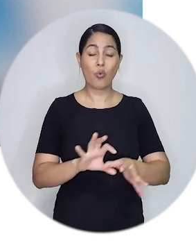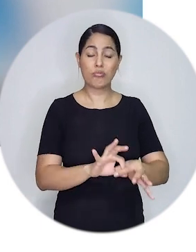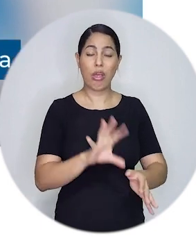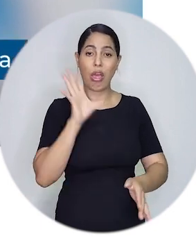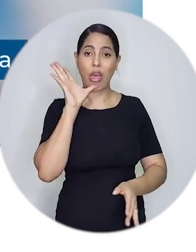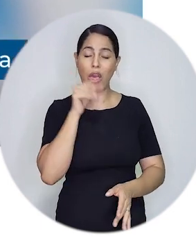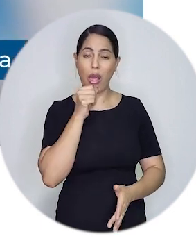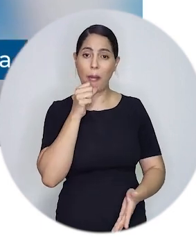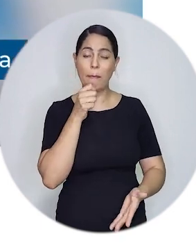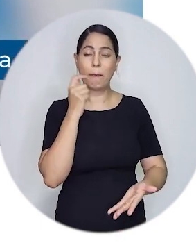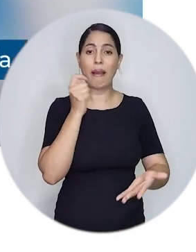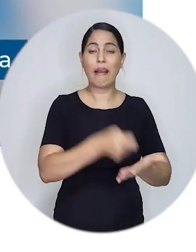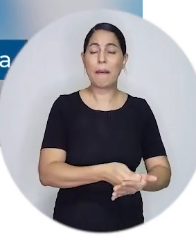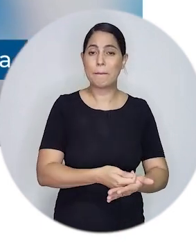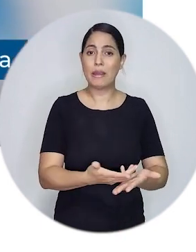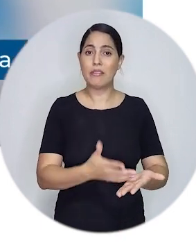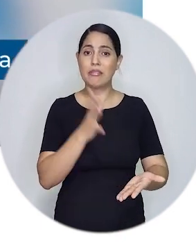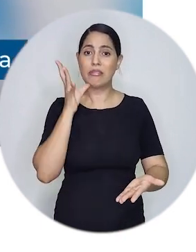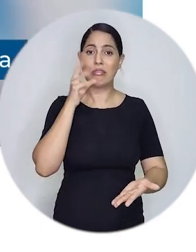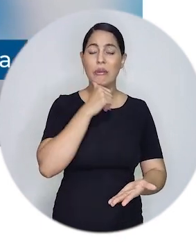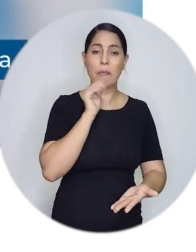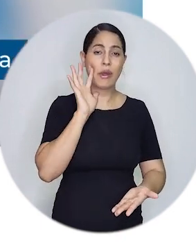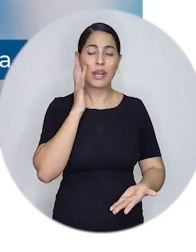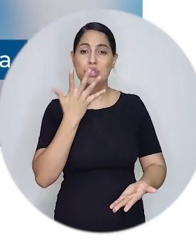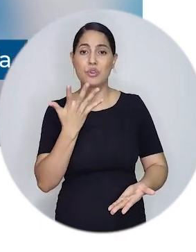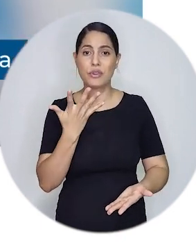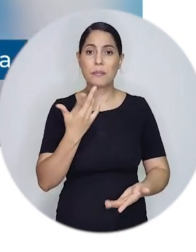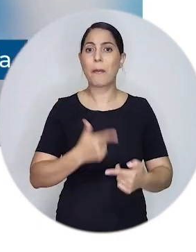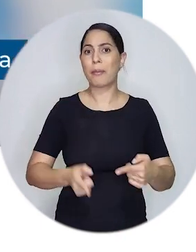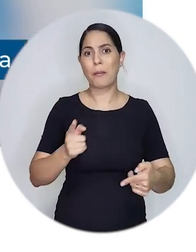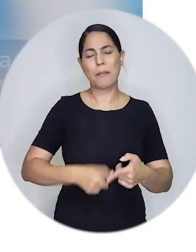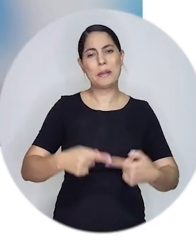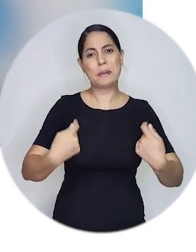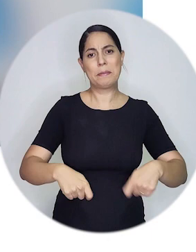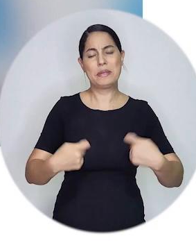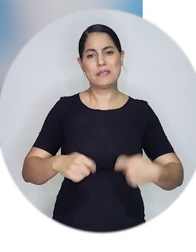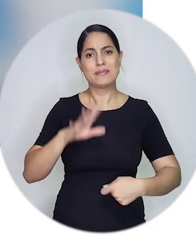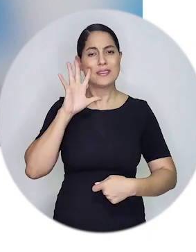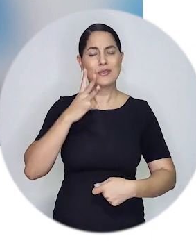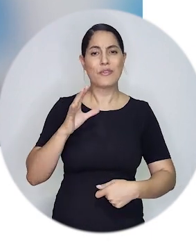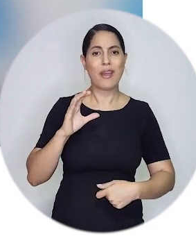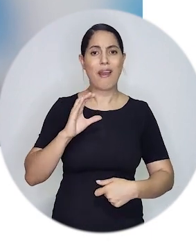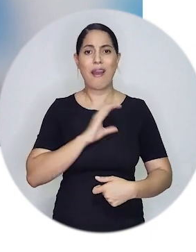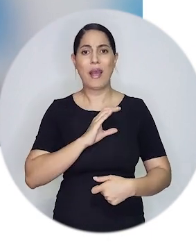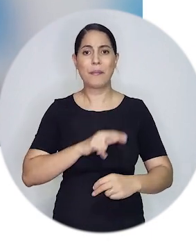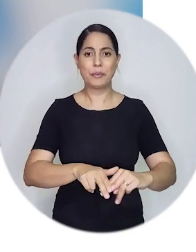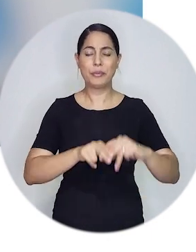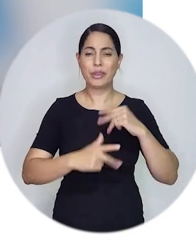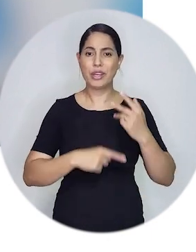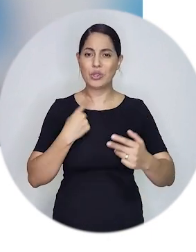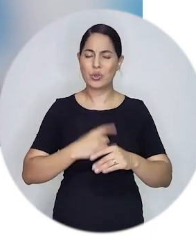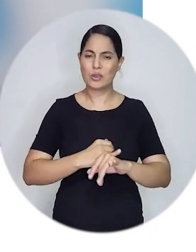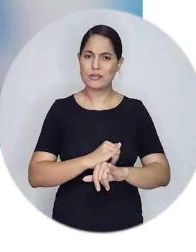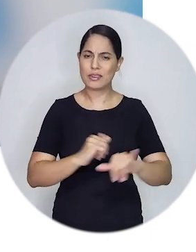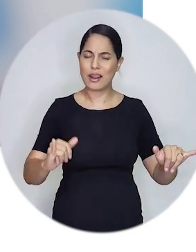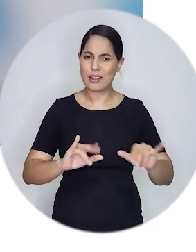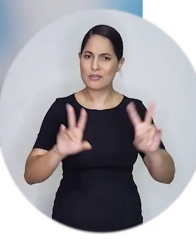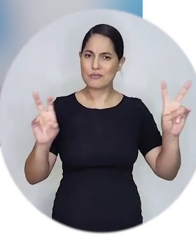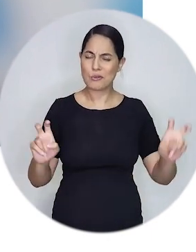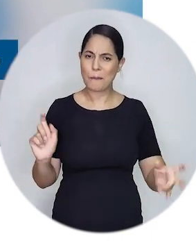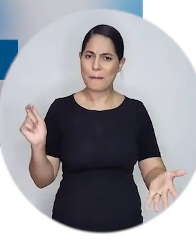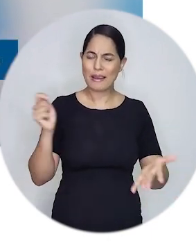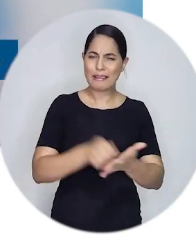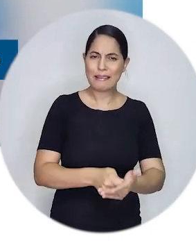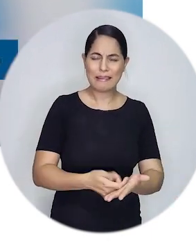uma burocracia excessiva, além da demora nos pagamentos. Nós queremos resolver o problema. Hoje, nesse momento do mundo, a gente falar